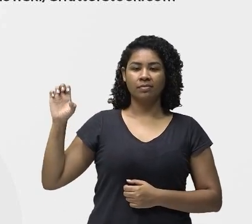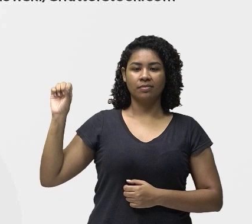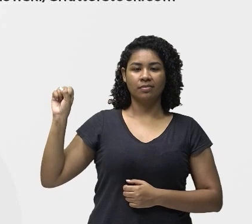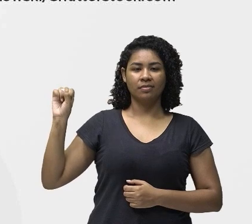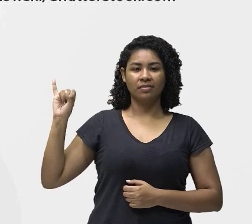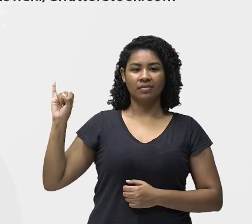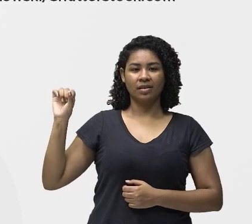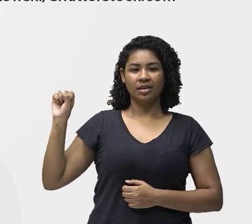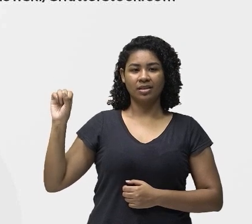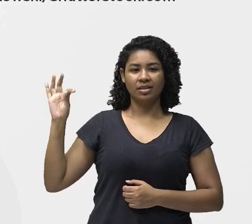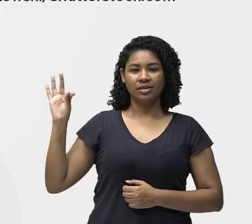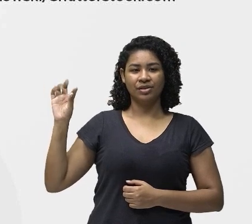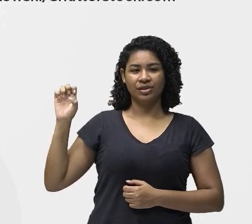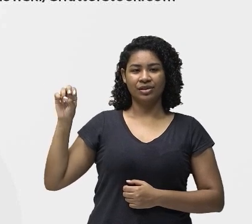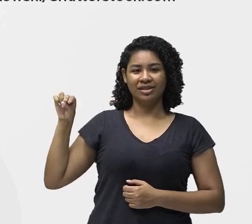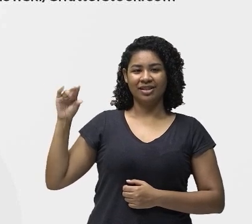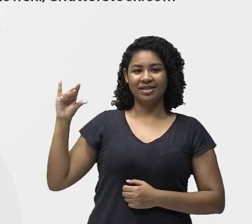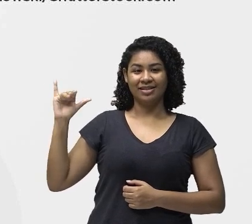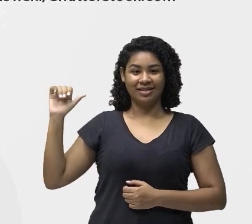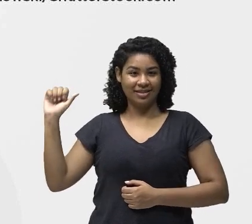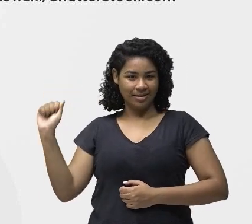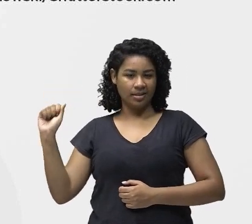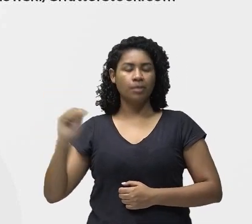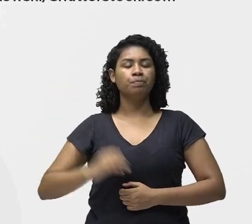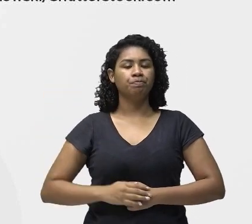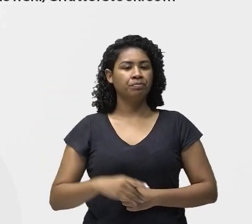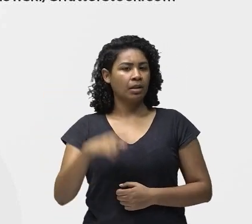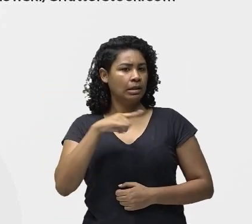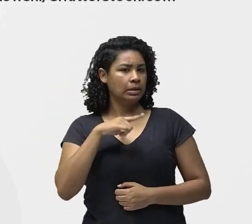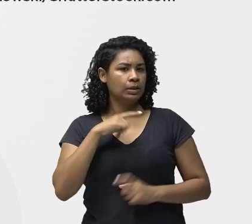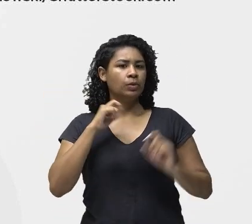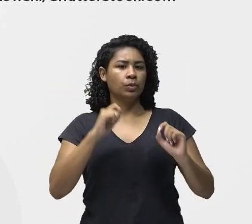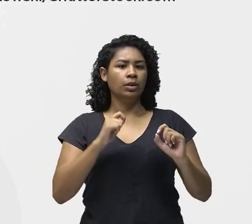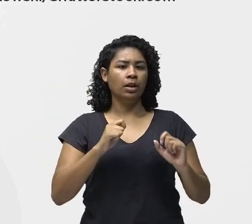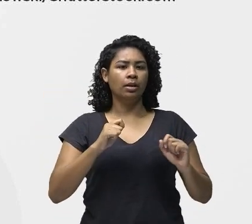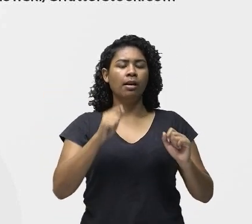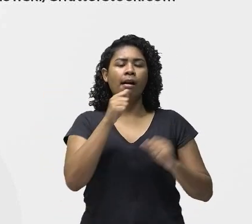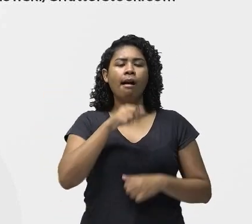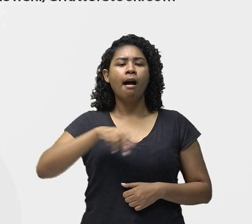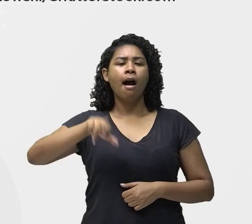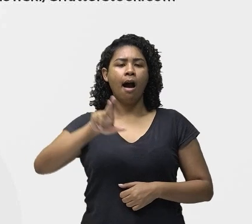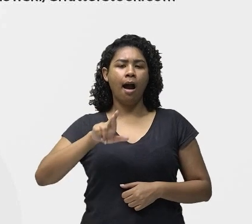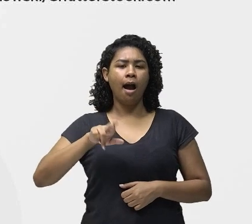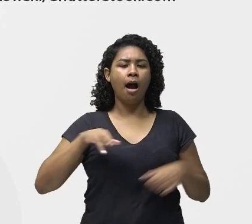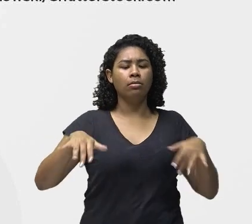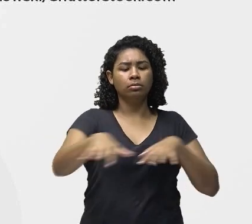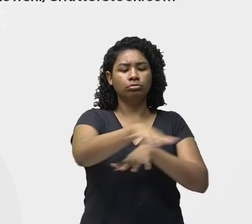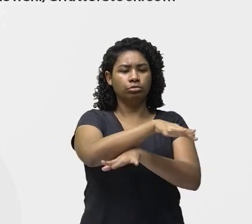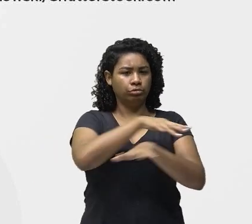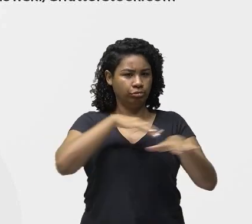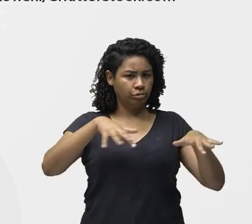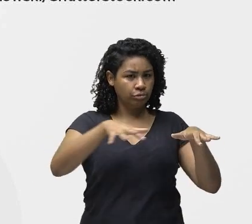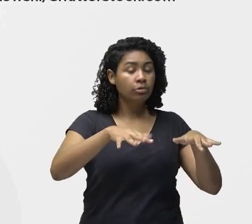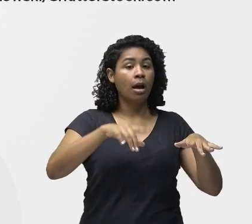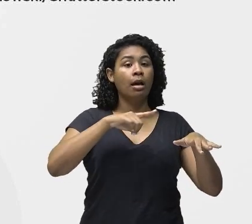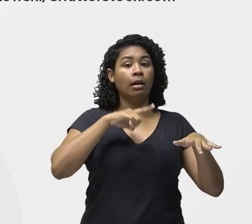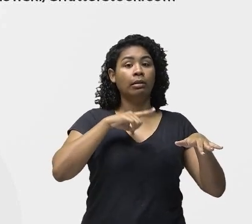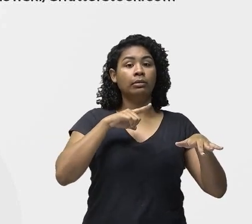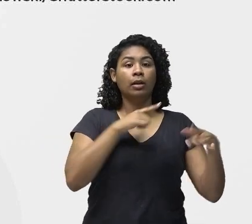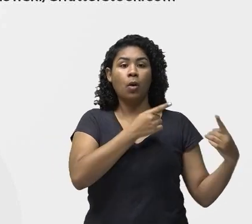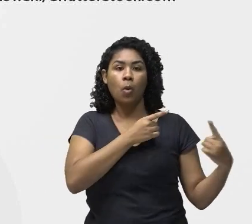se contrapõe ao movimento porque ele tem resistência. Quanto